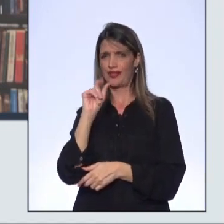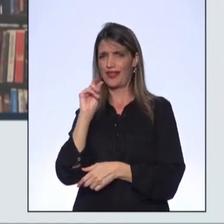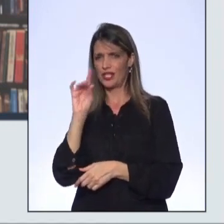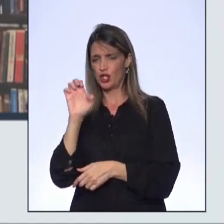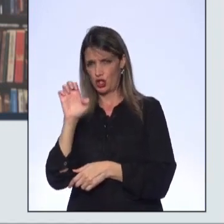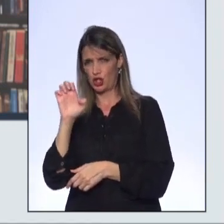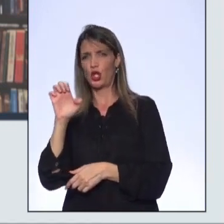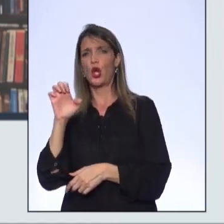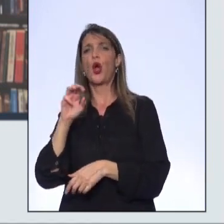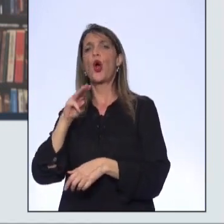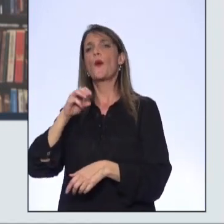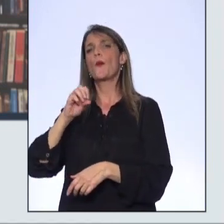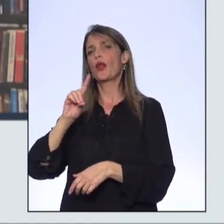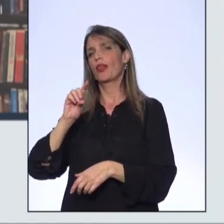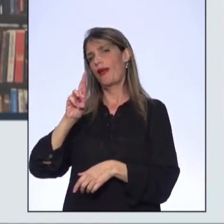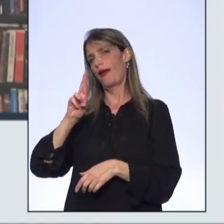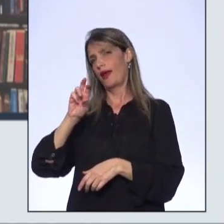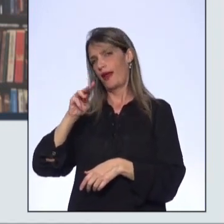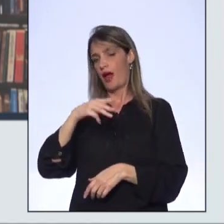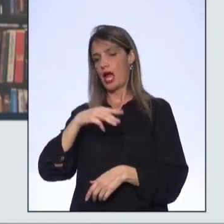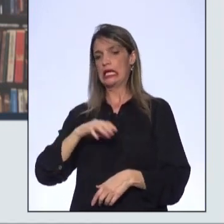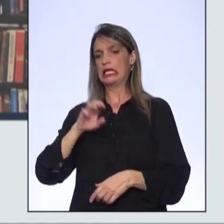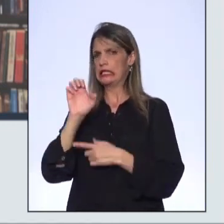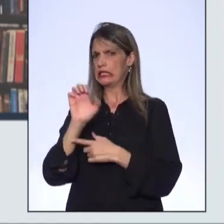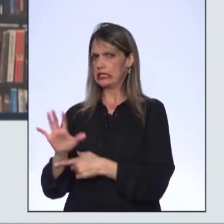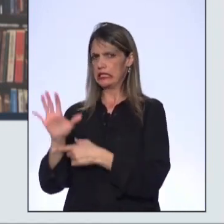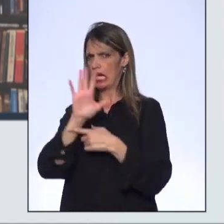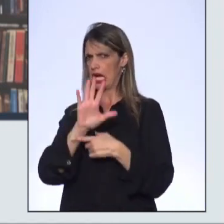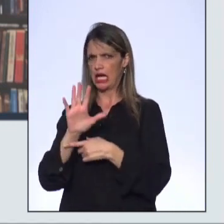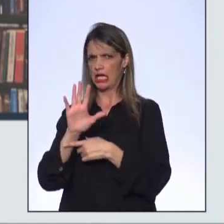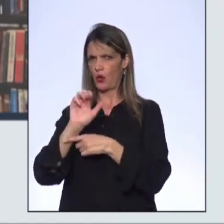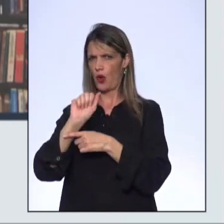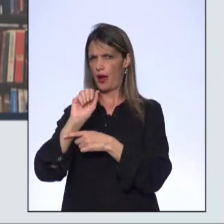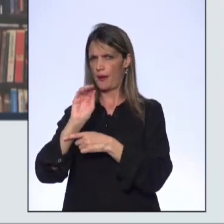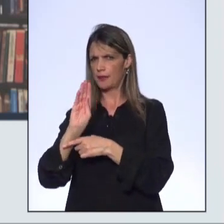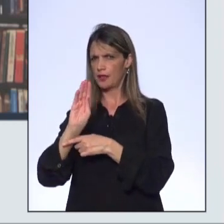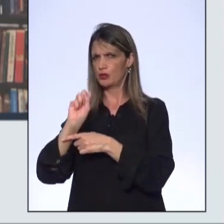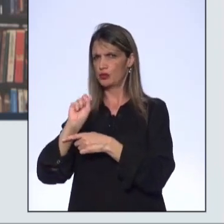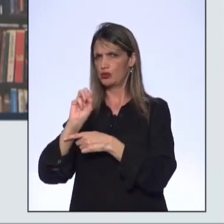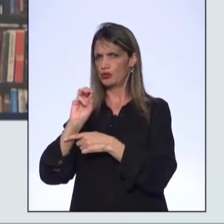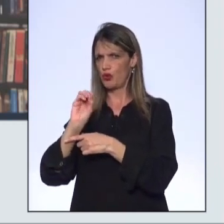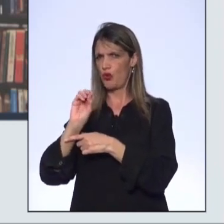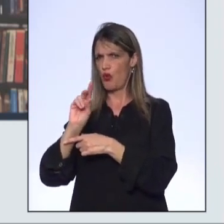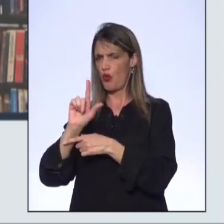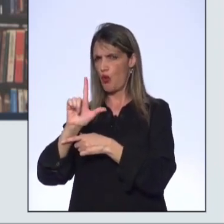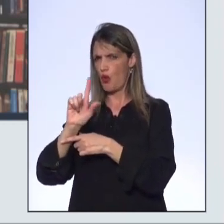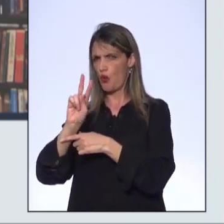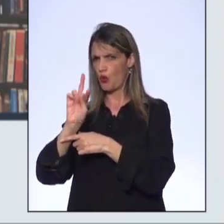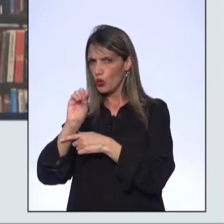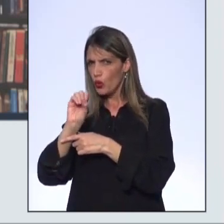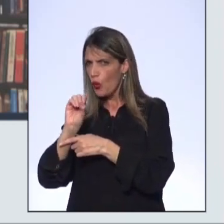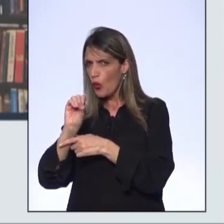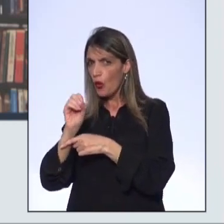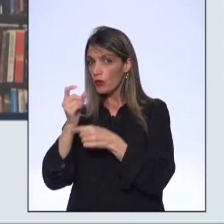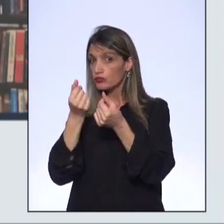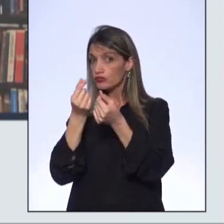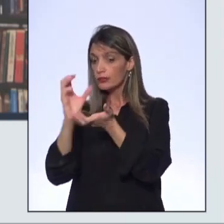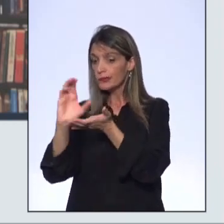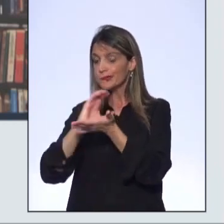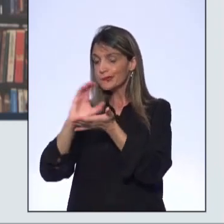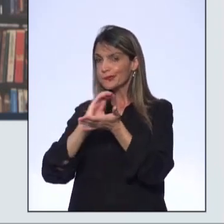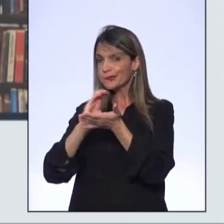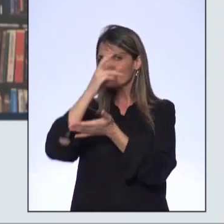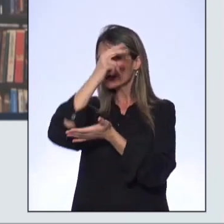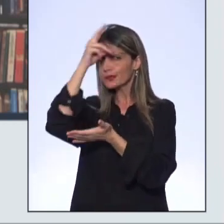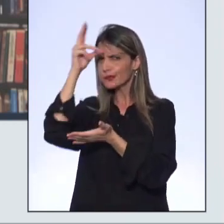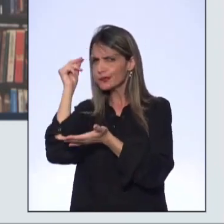estados absolutistas. Os reis absolutistas utilizavam-se dos recursos públicos, da